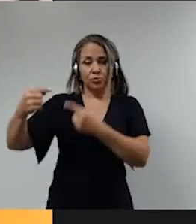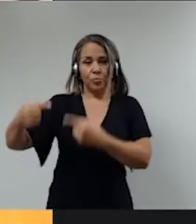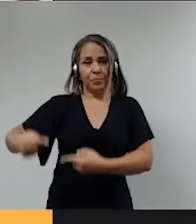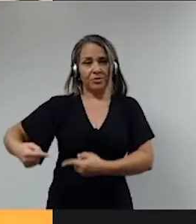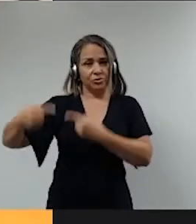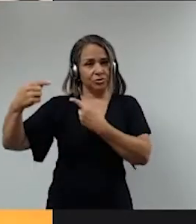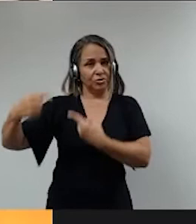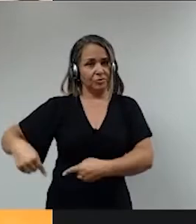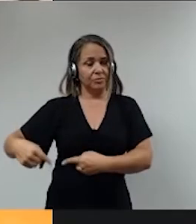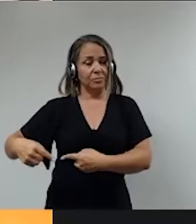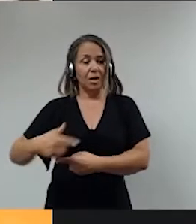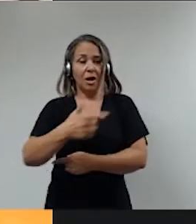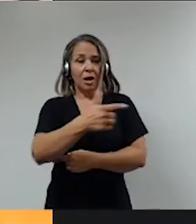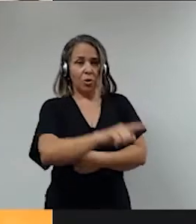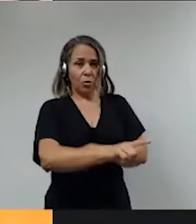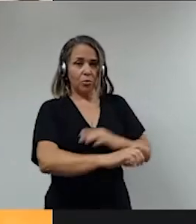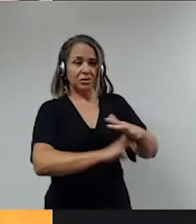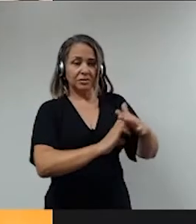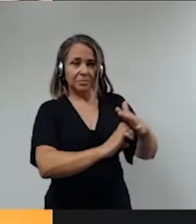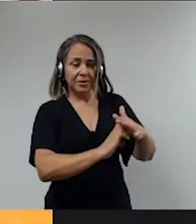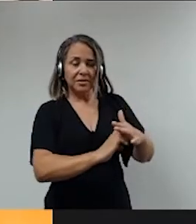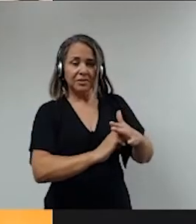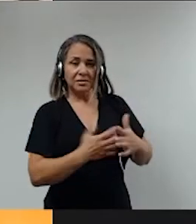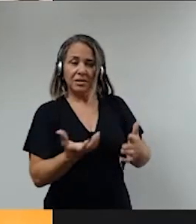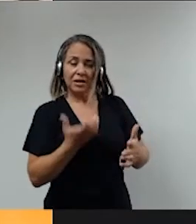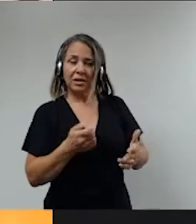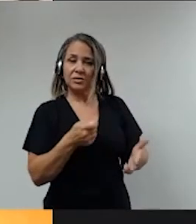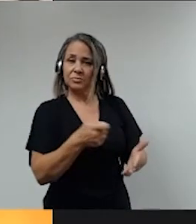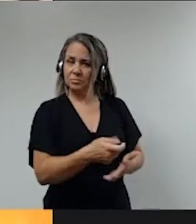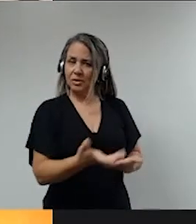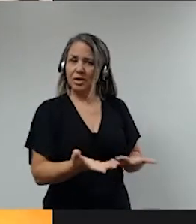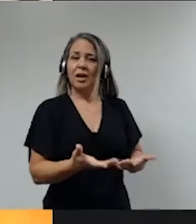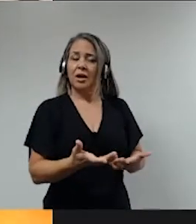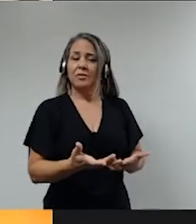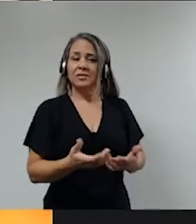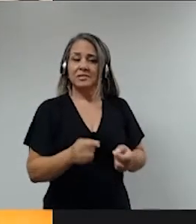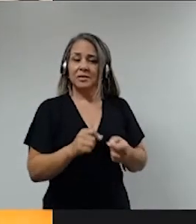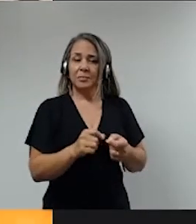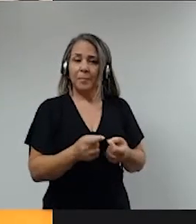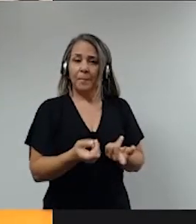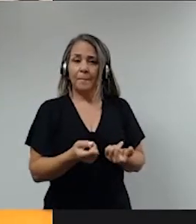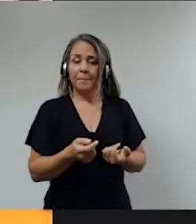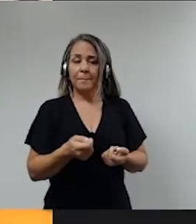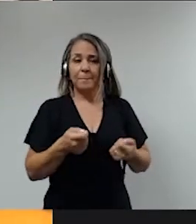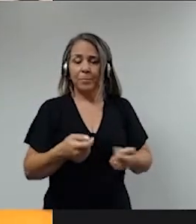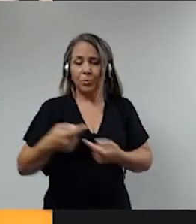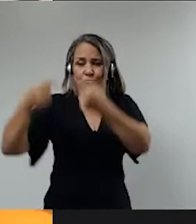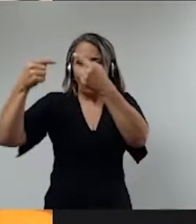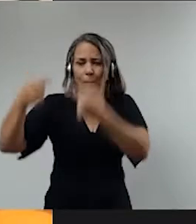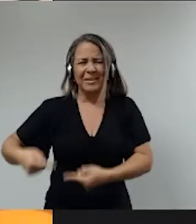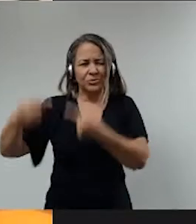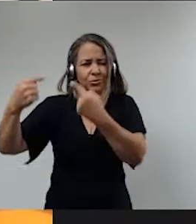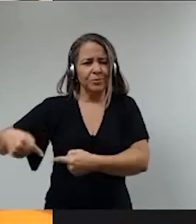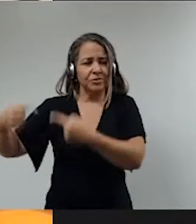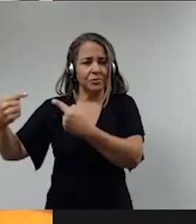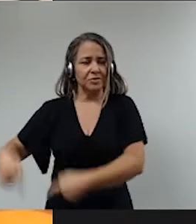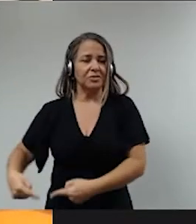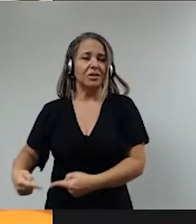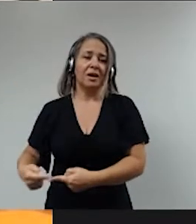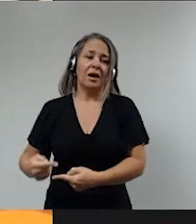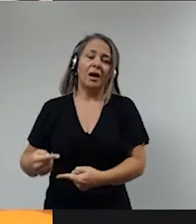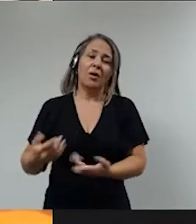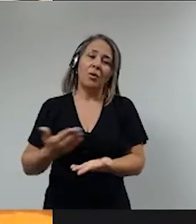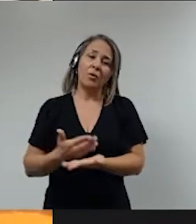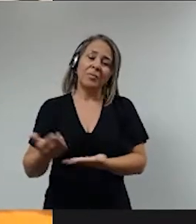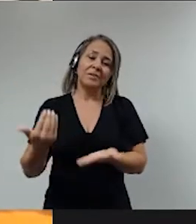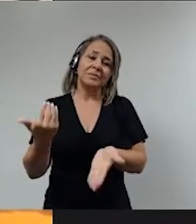anticompetitivos e outras, tentando adotar comportamentos pró-competitivos, acaba caindo no comportamento anticompetitivo